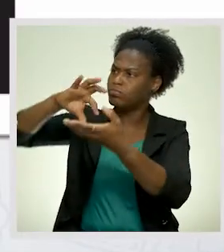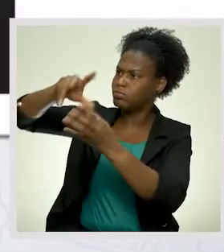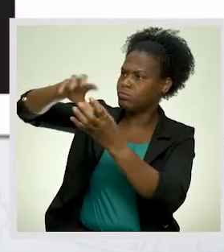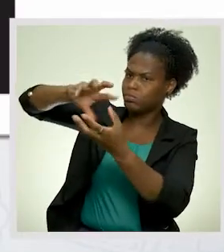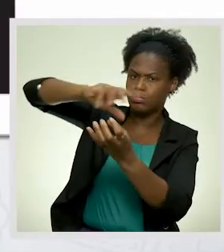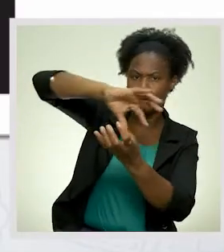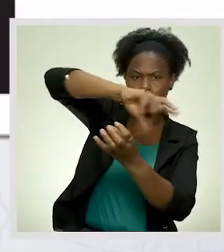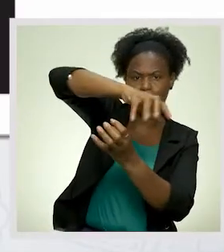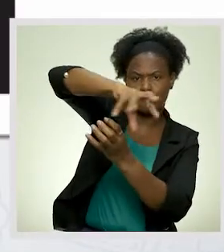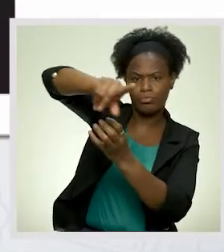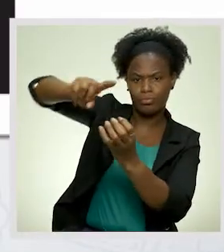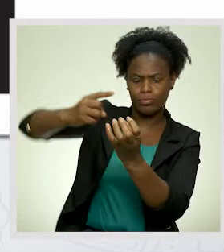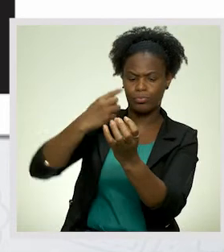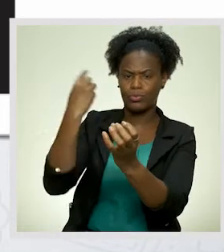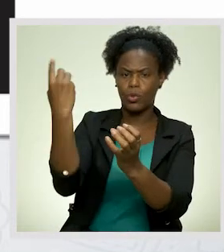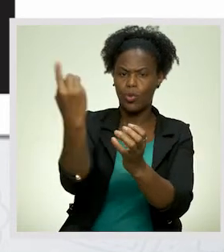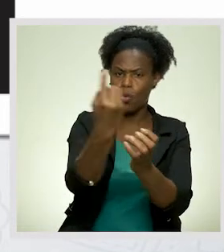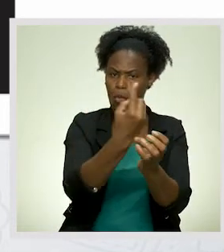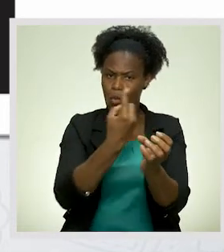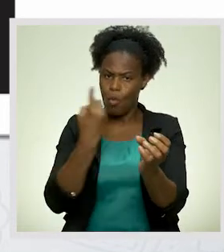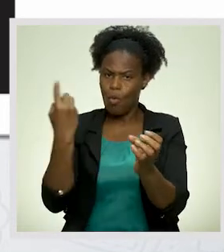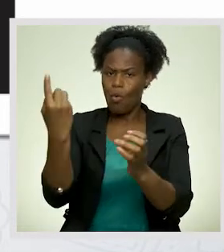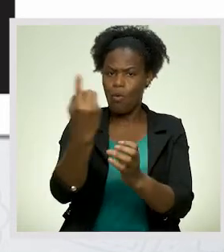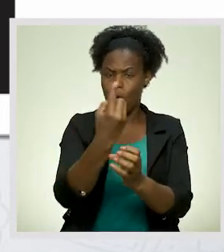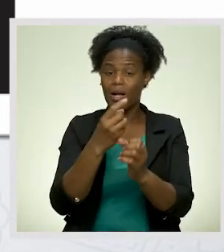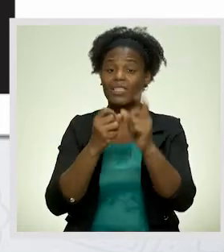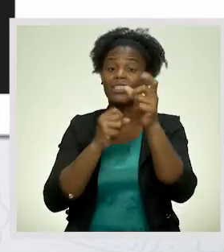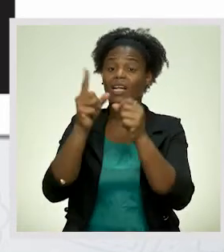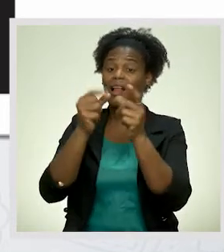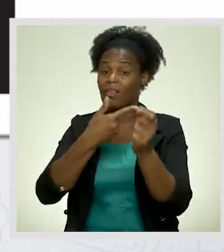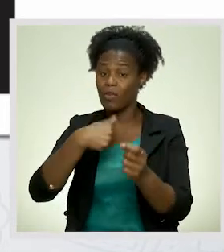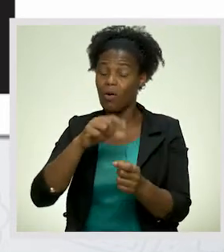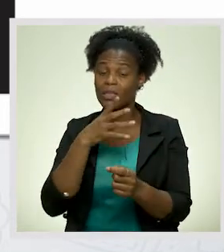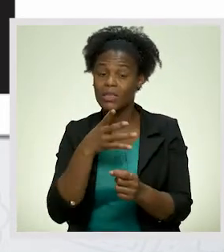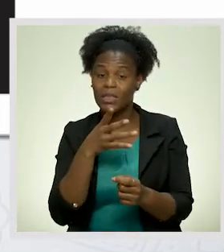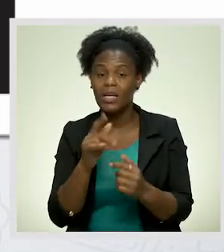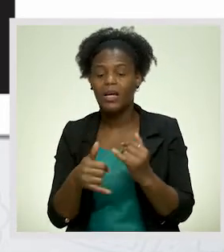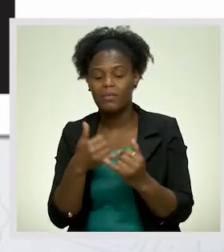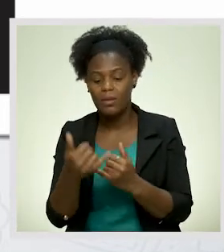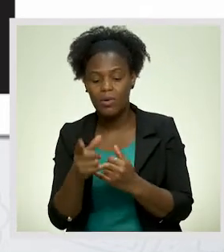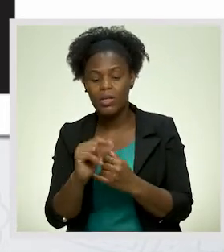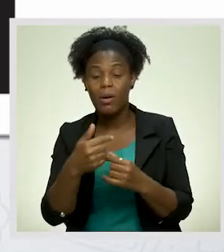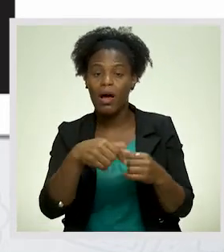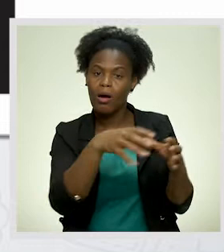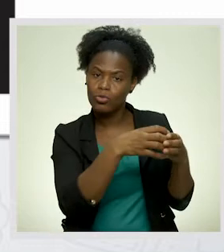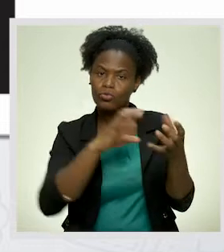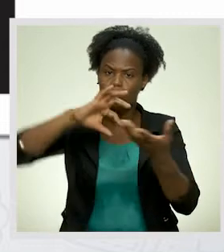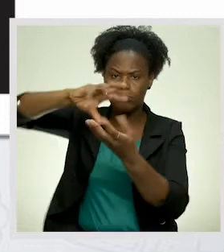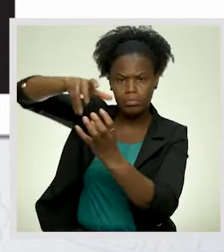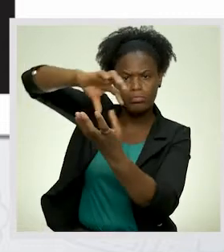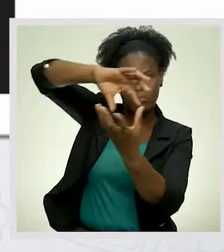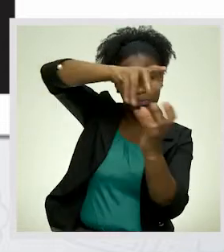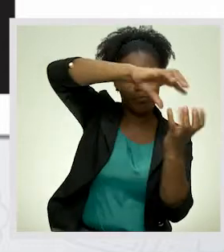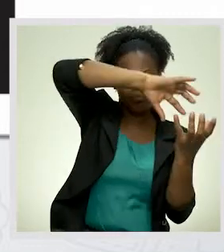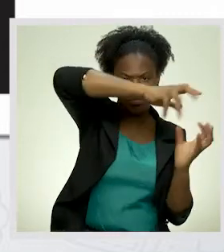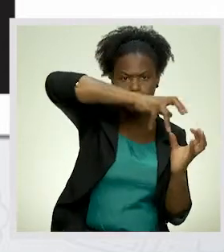à volta do Sol, que é a nossa estrela, e nós temos ali um conjunto de planetas, mas